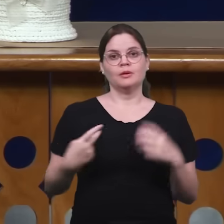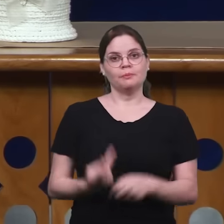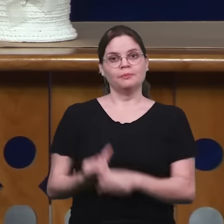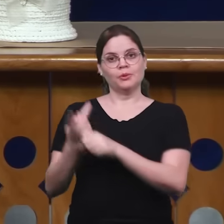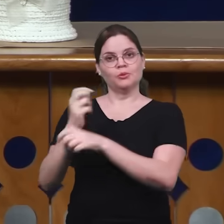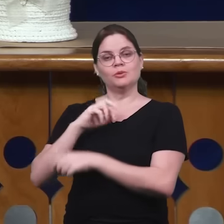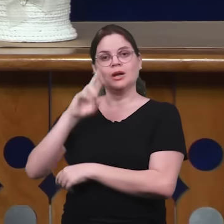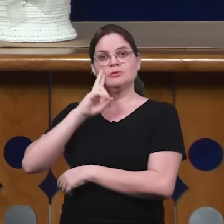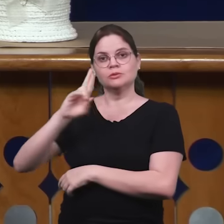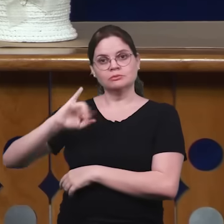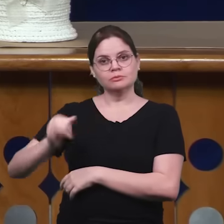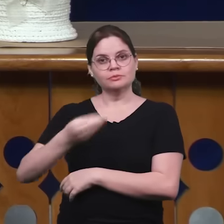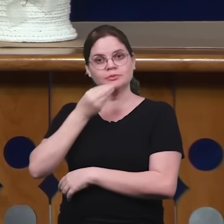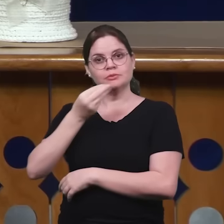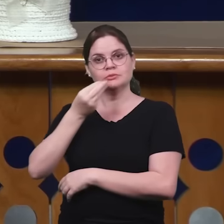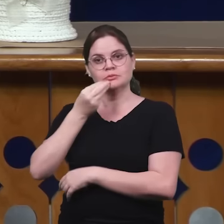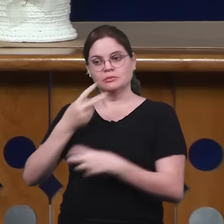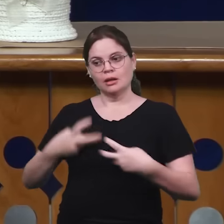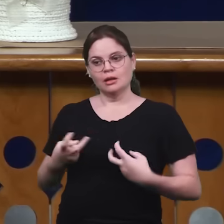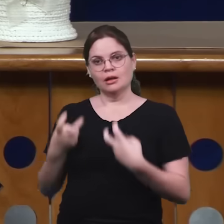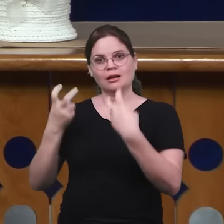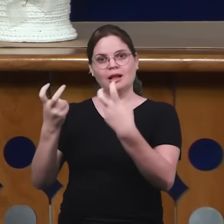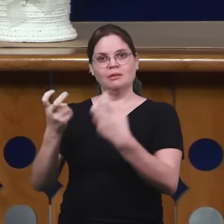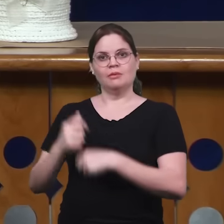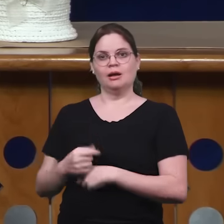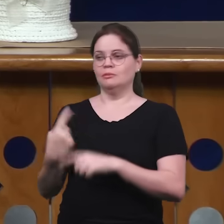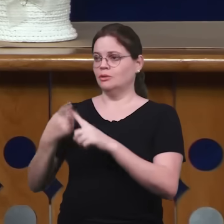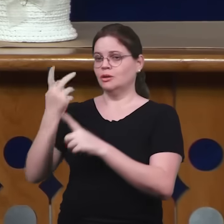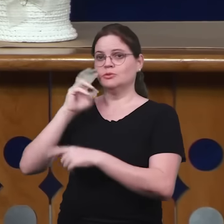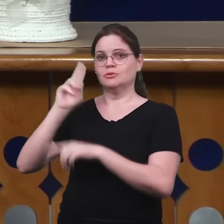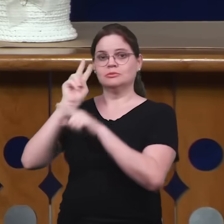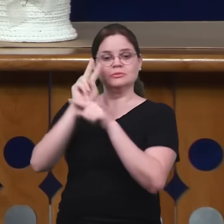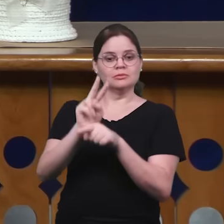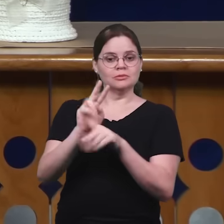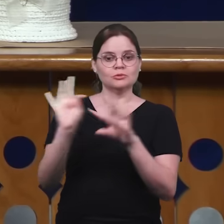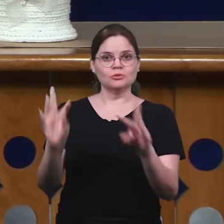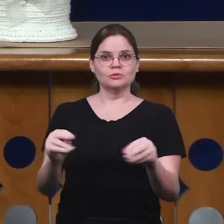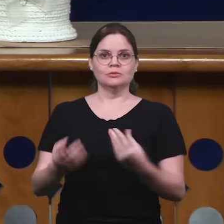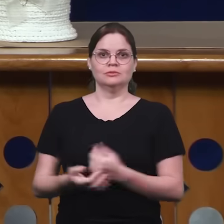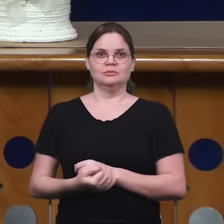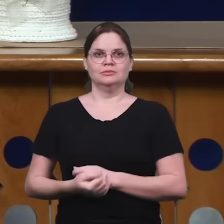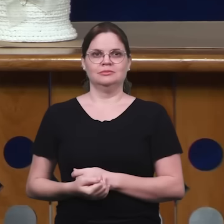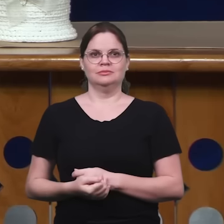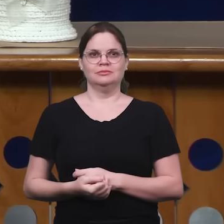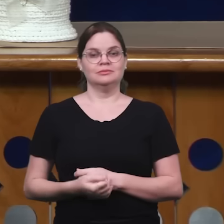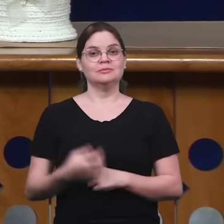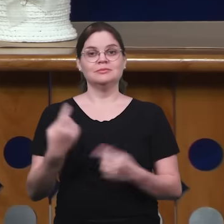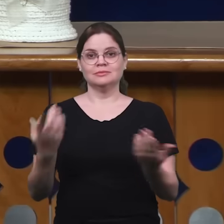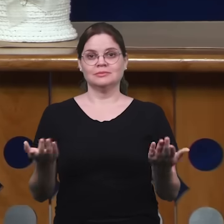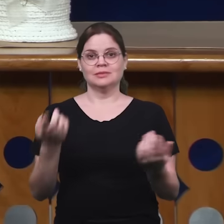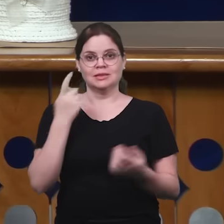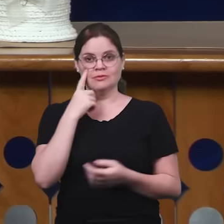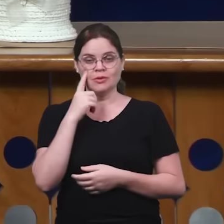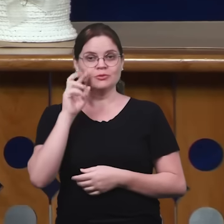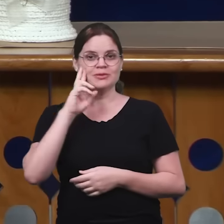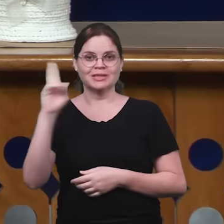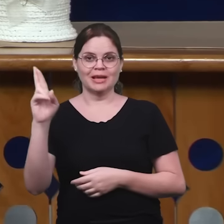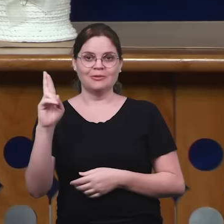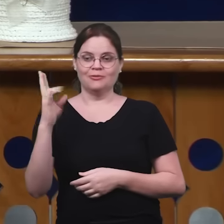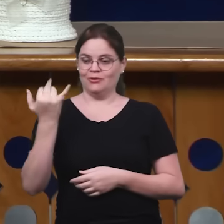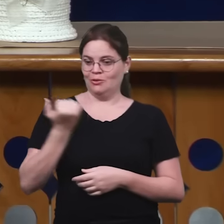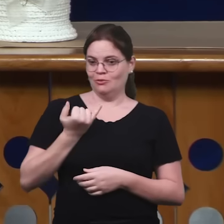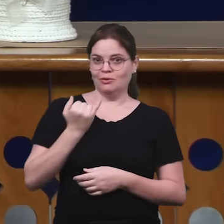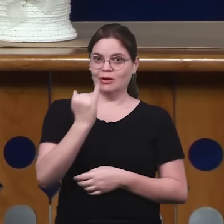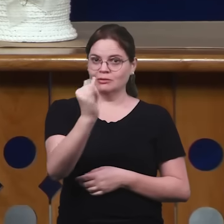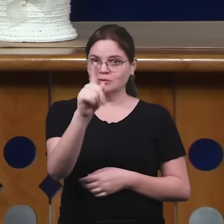se pode achar, invocai-o enquanto está perto. E aí está uma palavra do Senhor para mim e para você. O Senhor